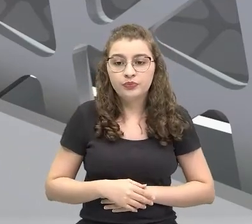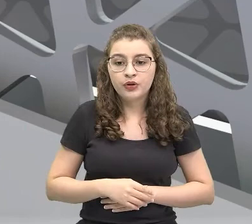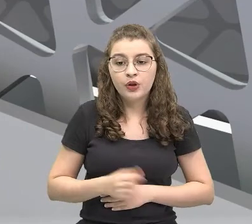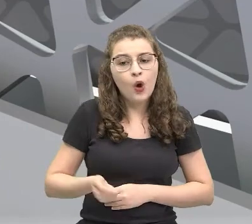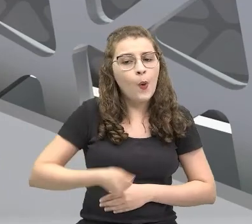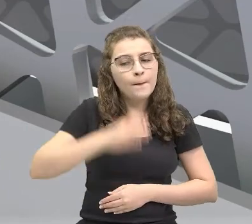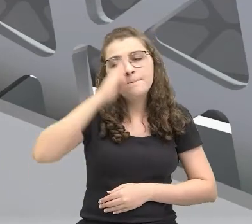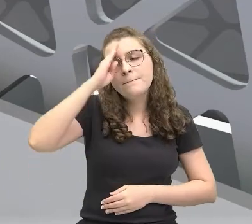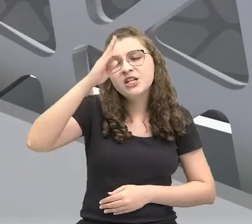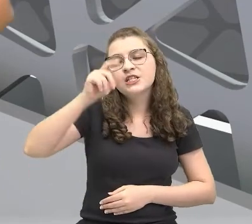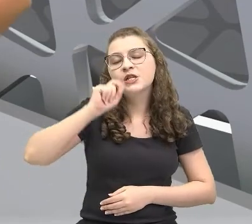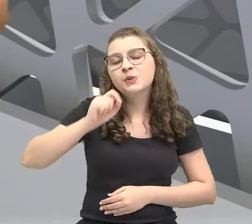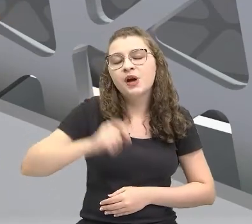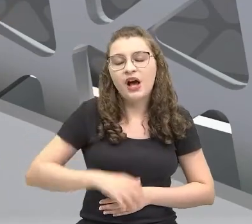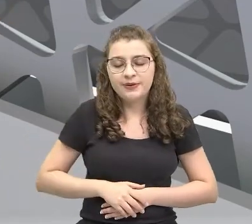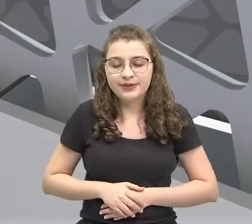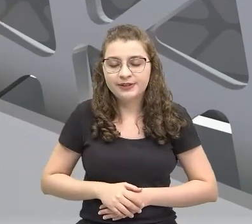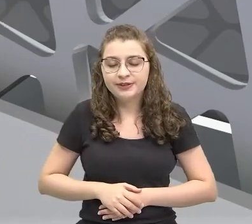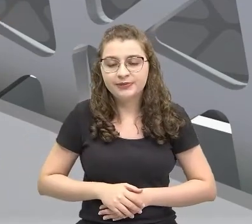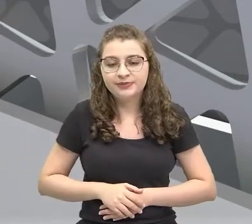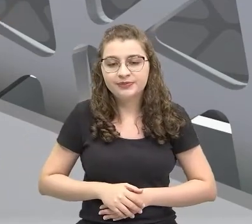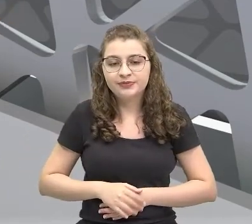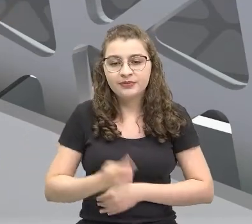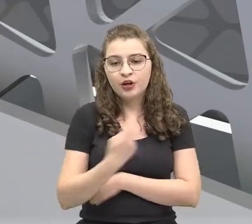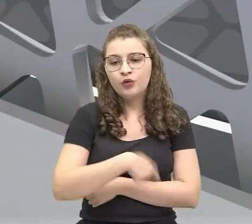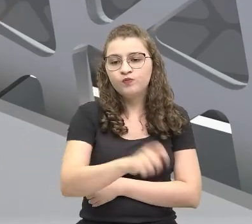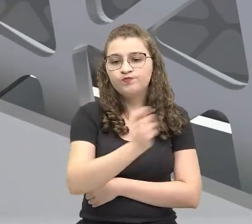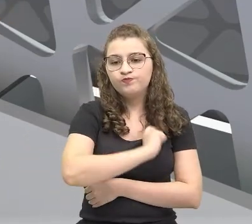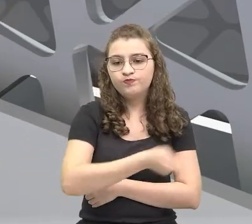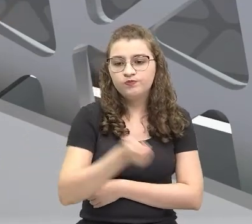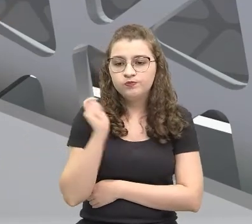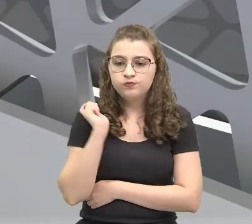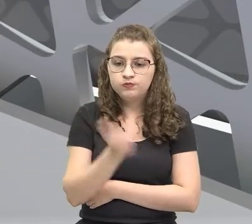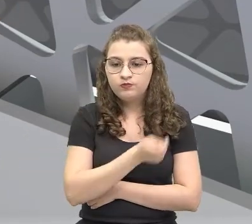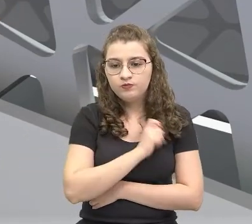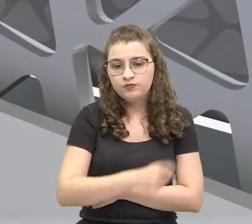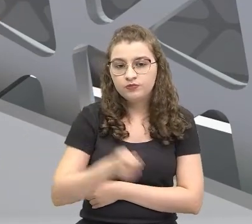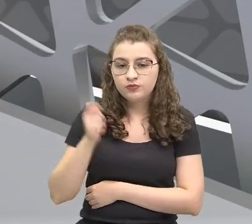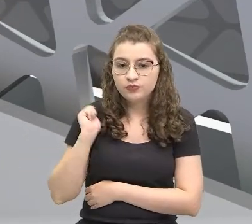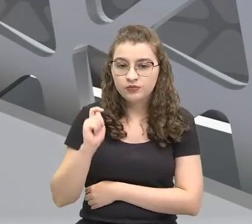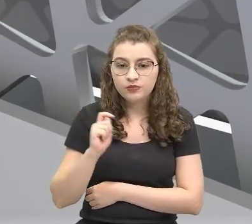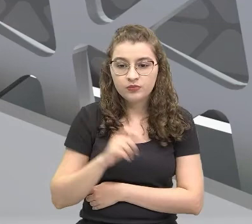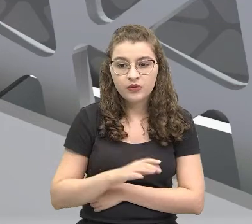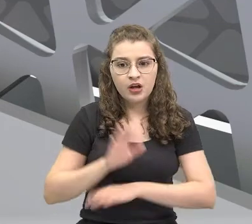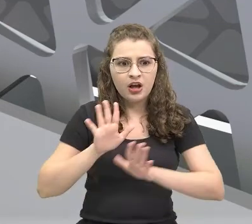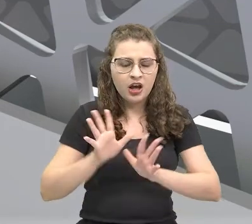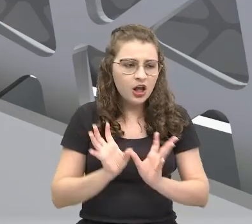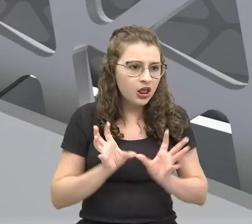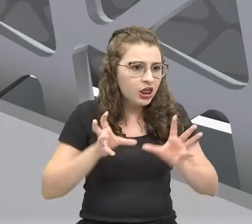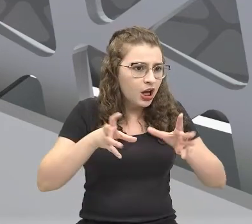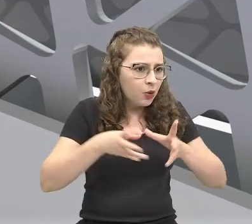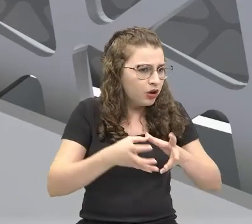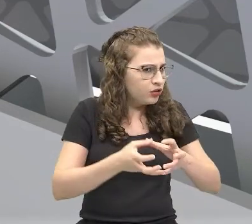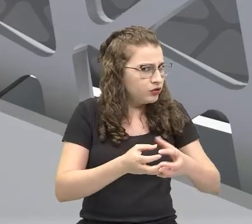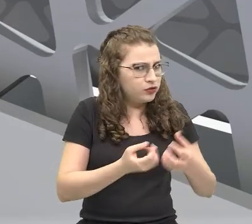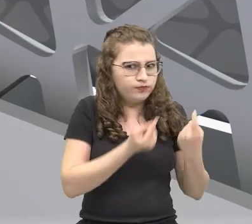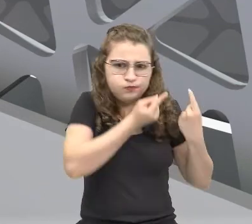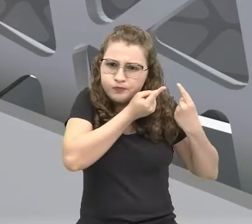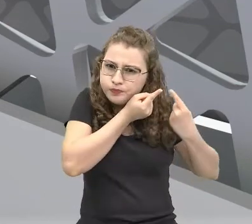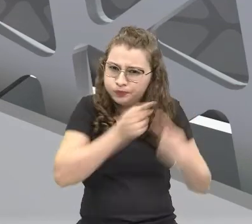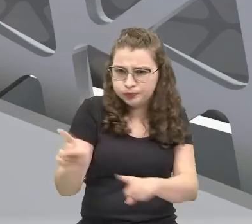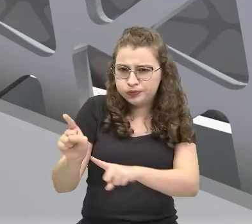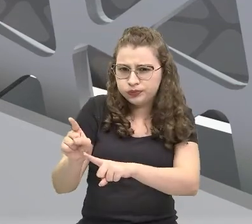castigos que eles recebiam era as chibatadas. Em resposta a esses